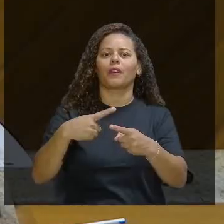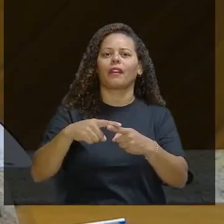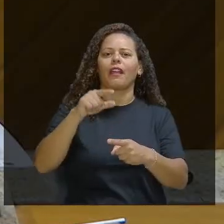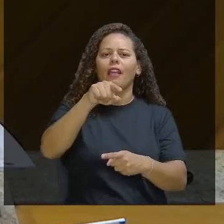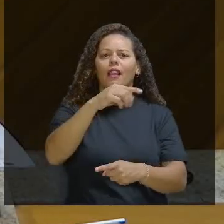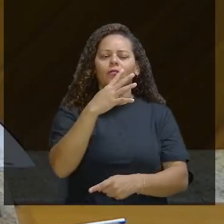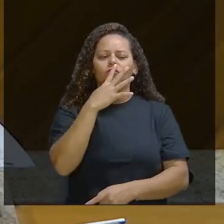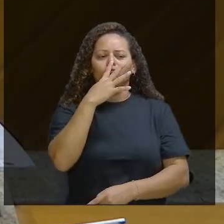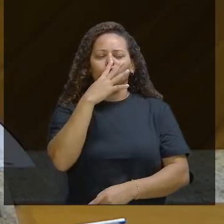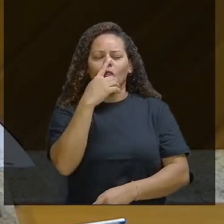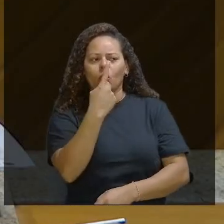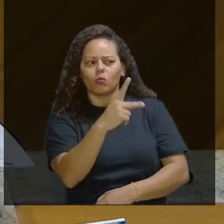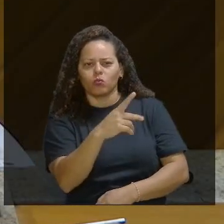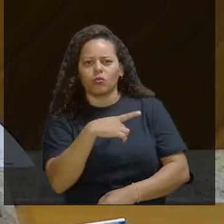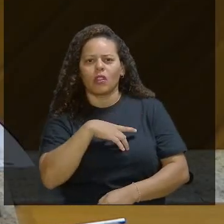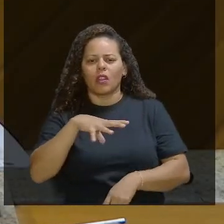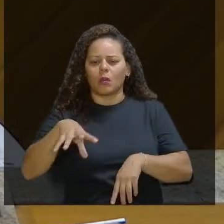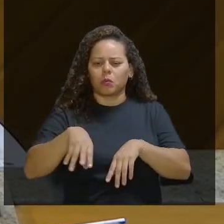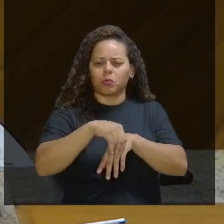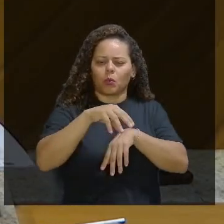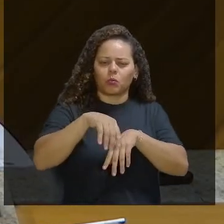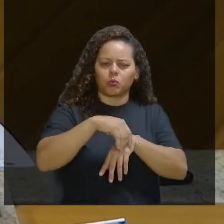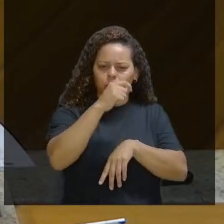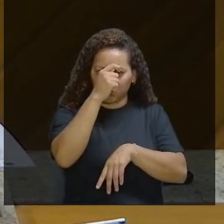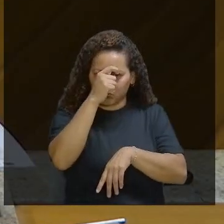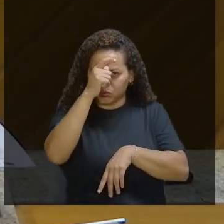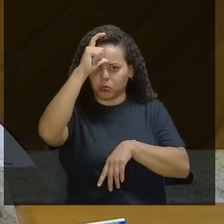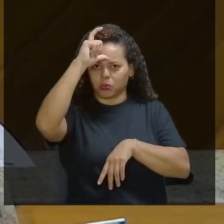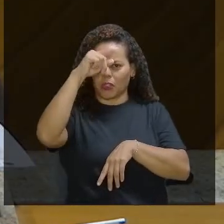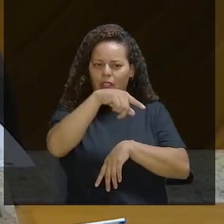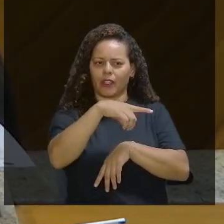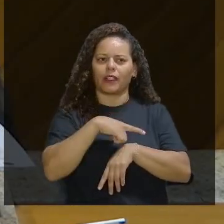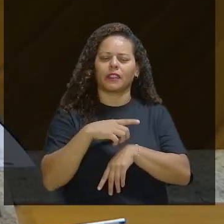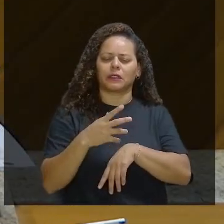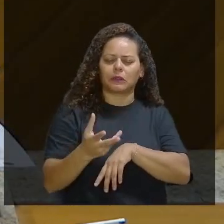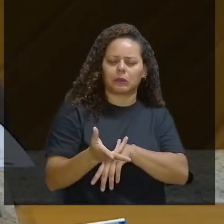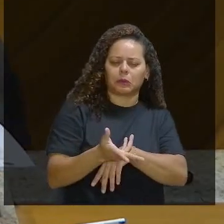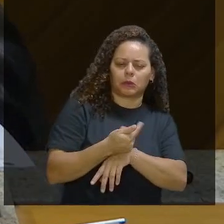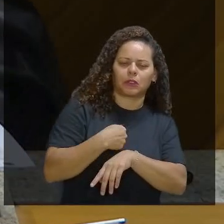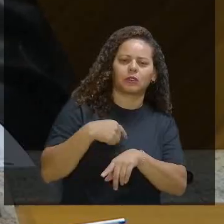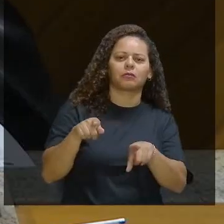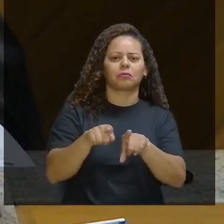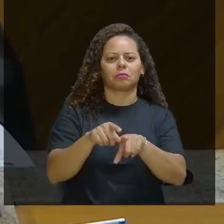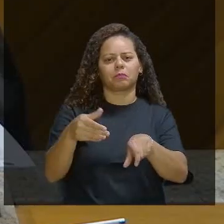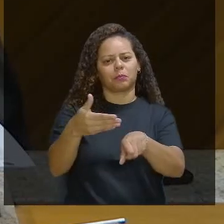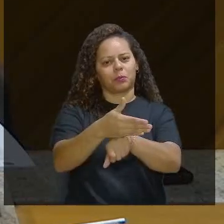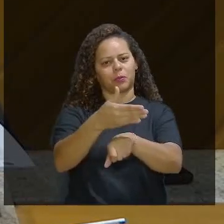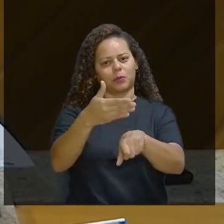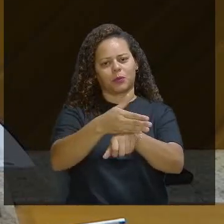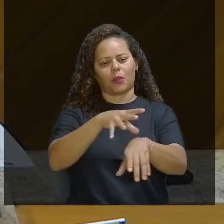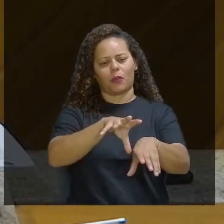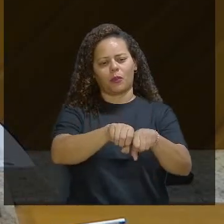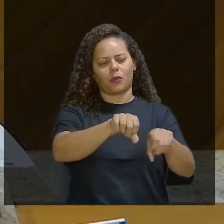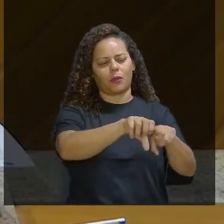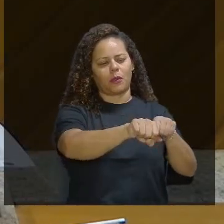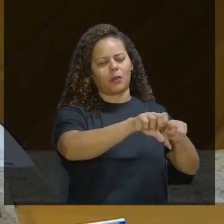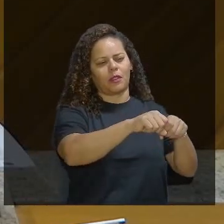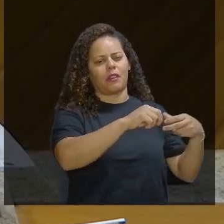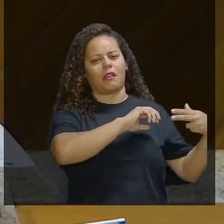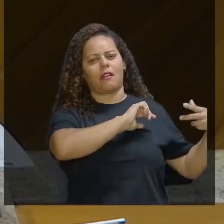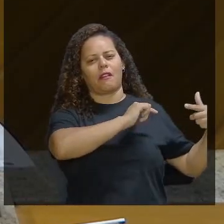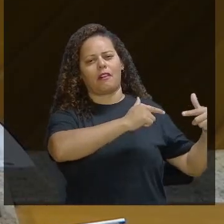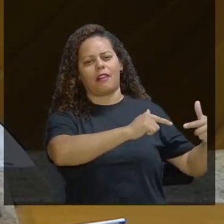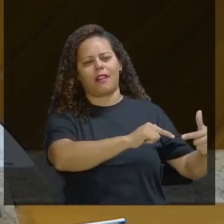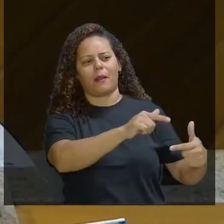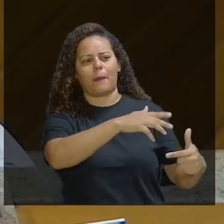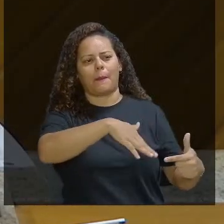de conhecimento e, acima de tudo, de participação na formação de